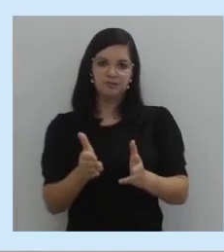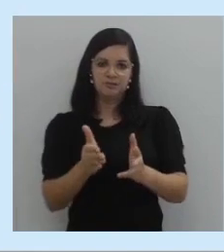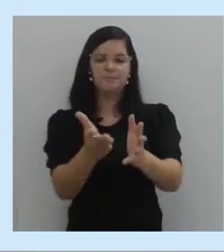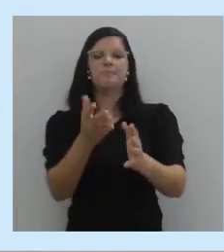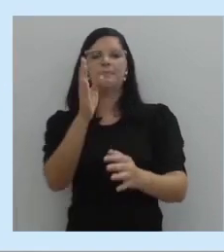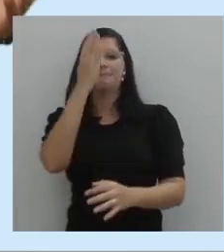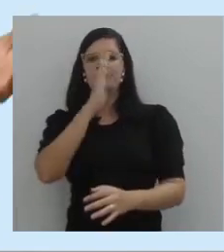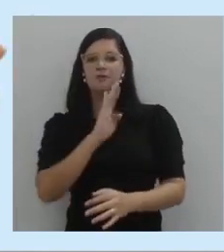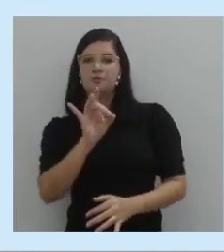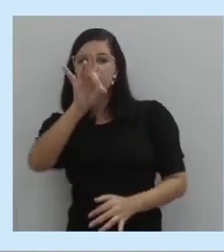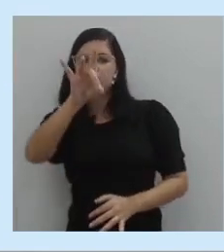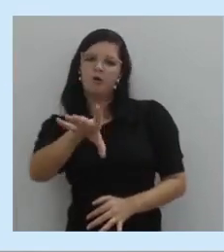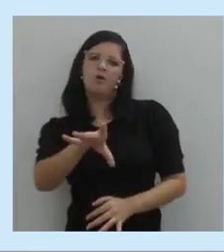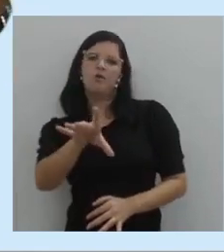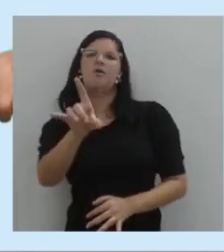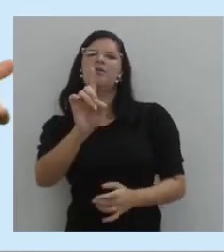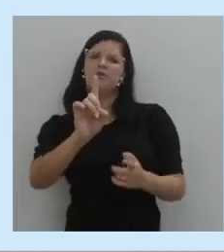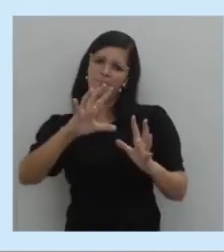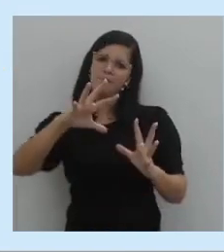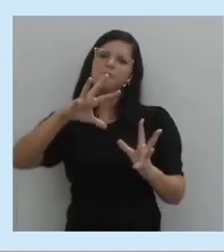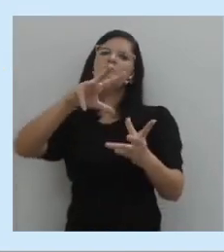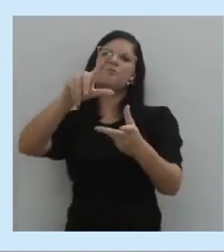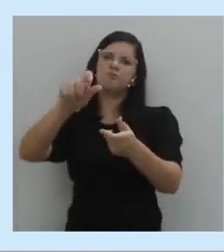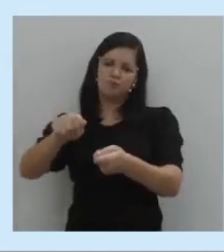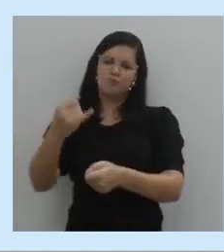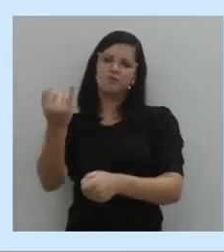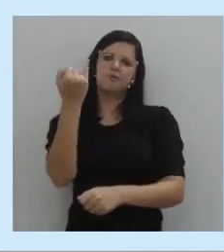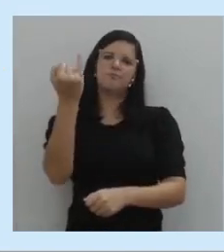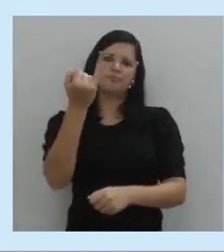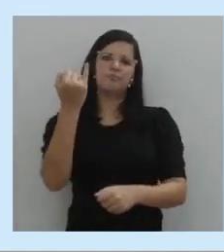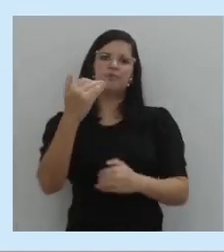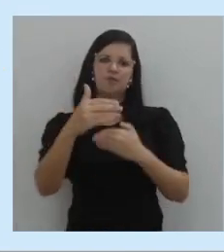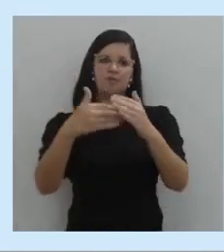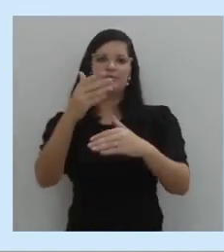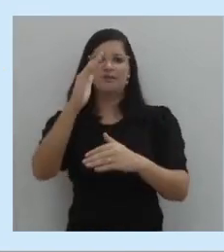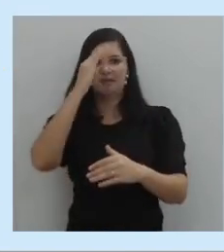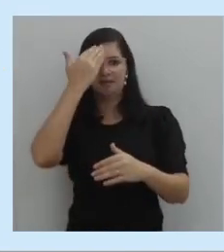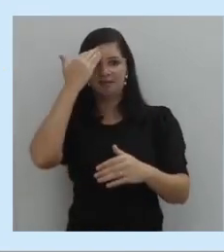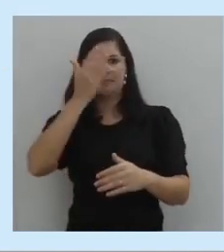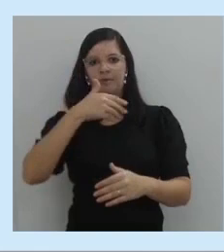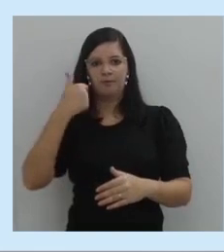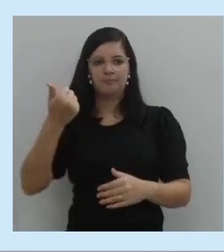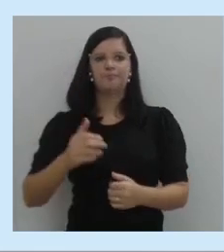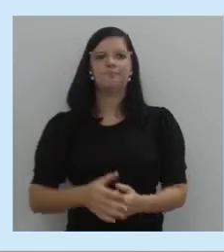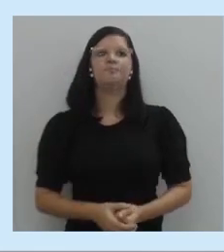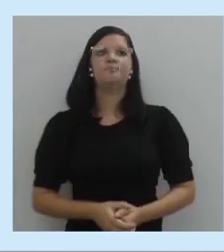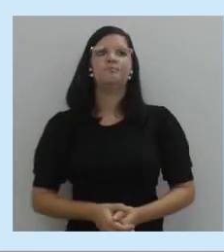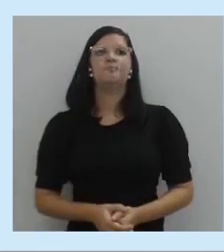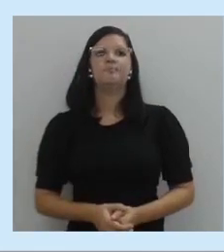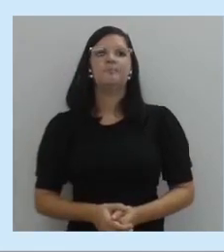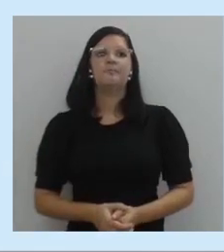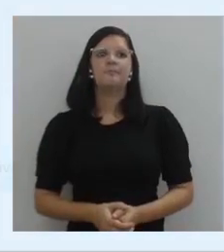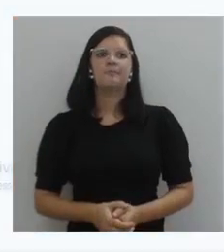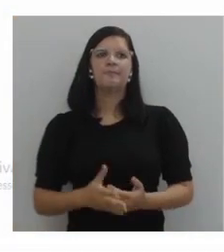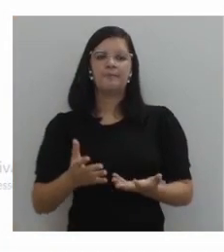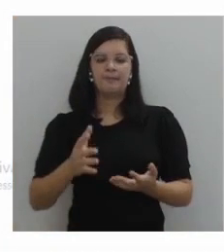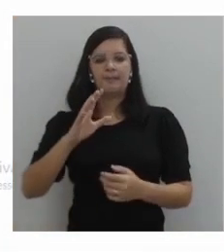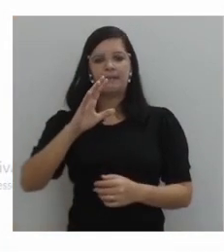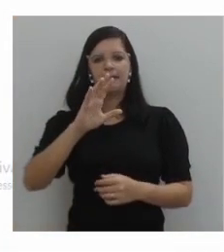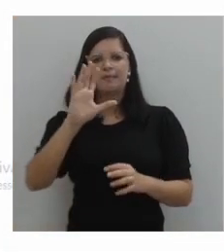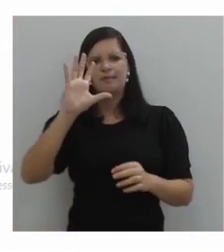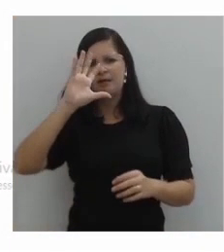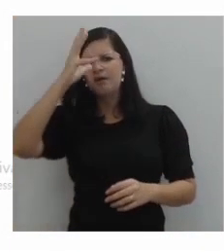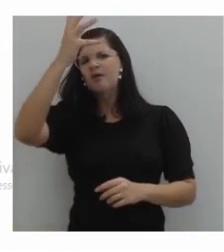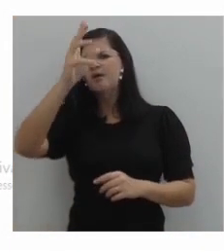não só aqui para o Brasil, mas para o mundo inteiro. E a gente vai entender um pouquinho mais sobre no próximo slide. Acompanhe na tela. Há um